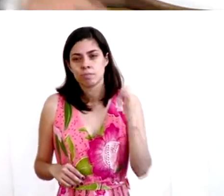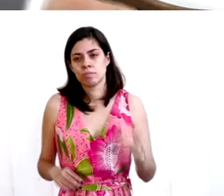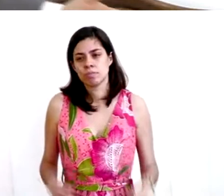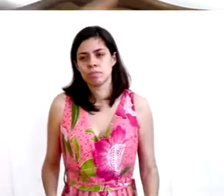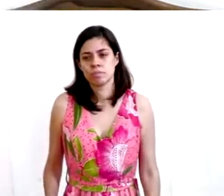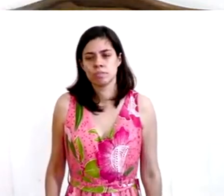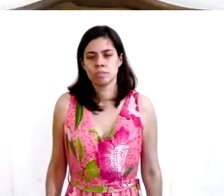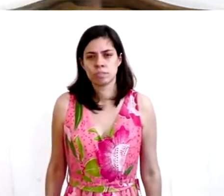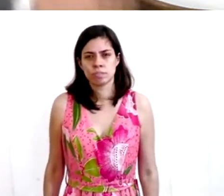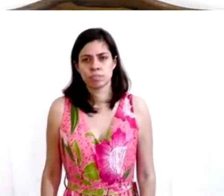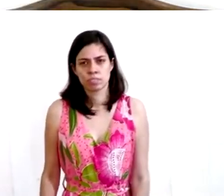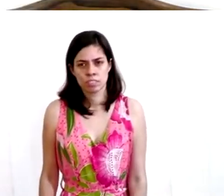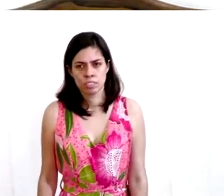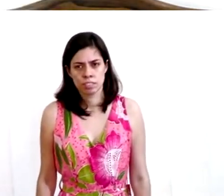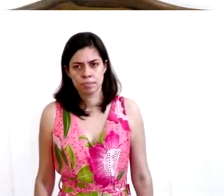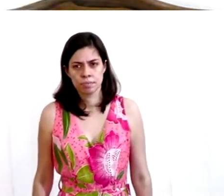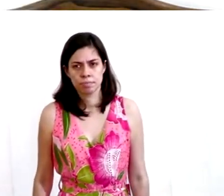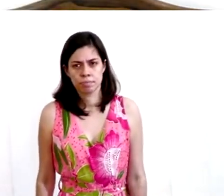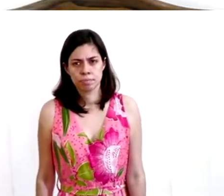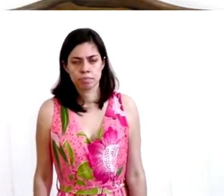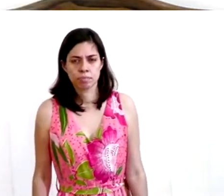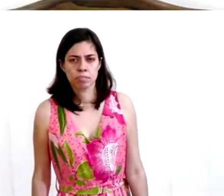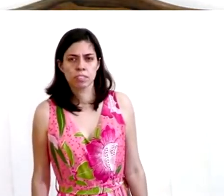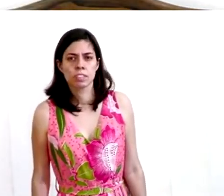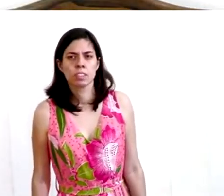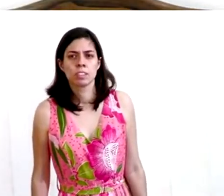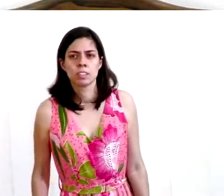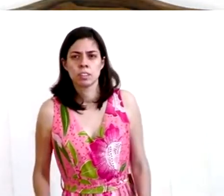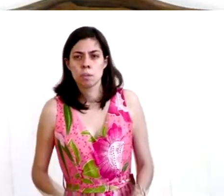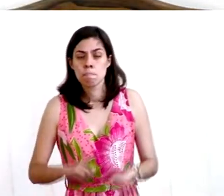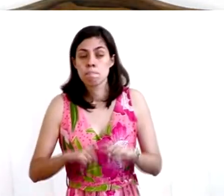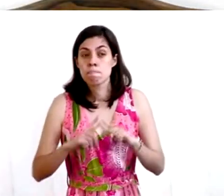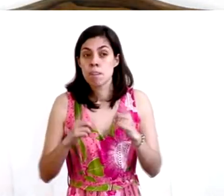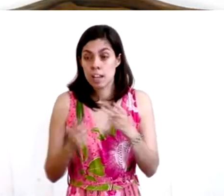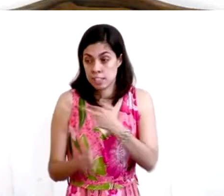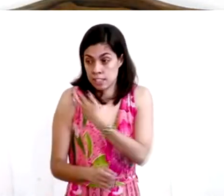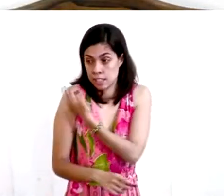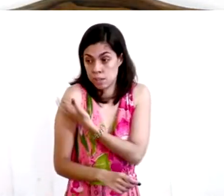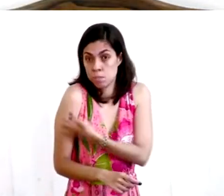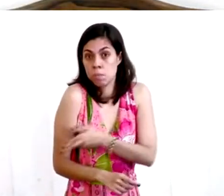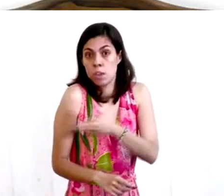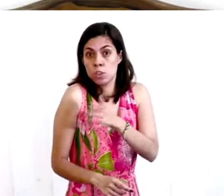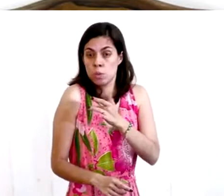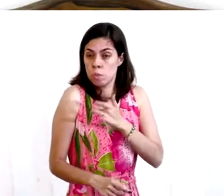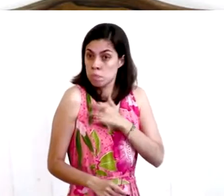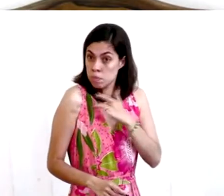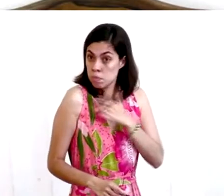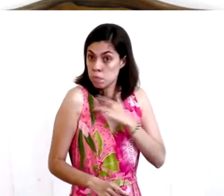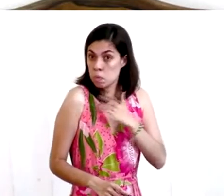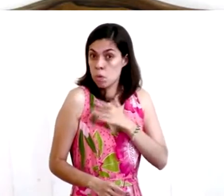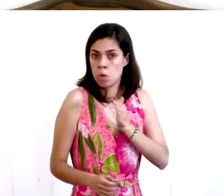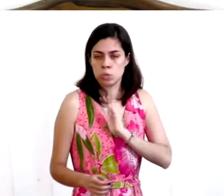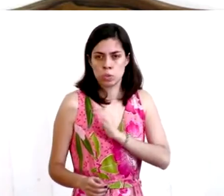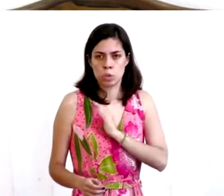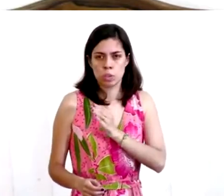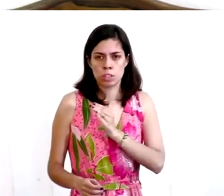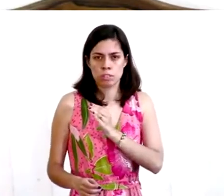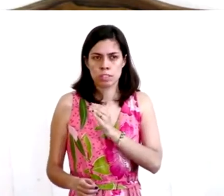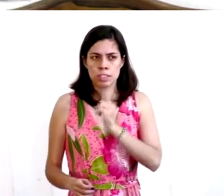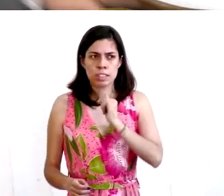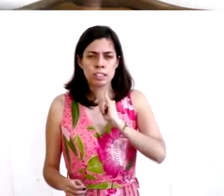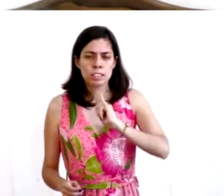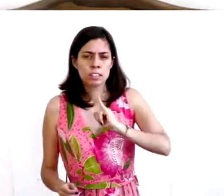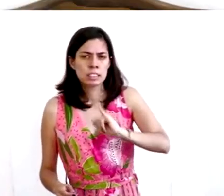alguém compreende a grandiosidade dele, mais temor no coração. Quanto menos se